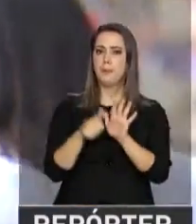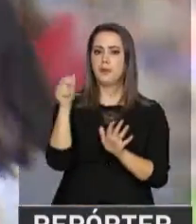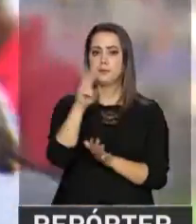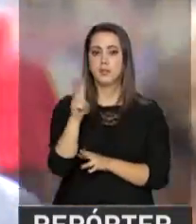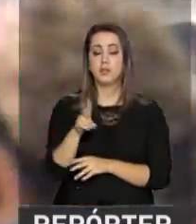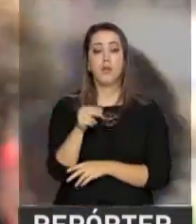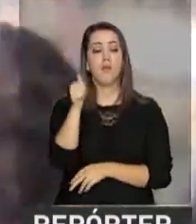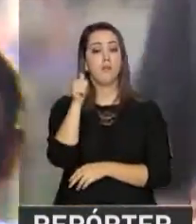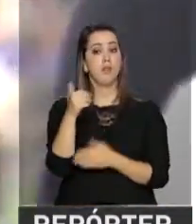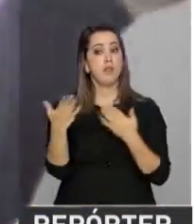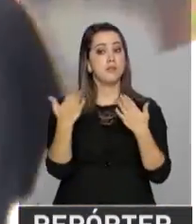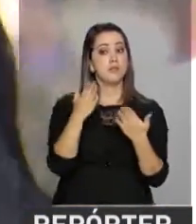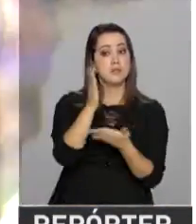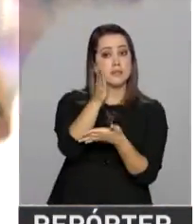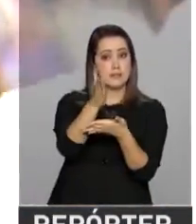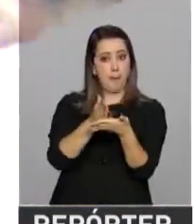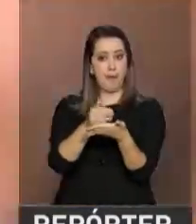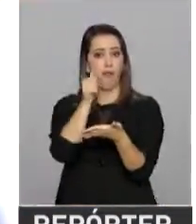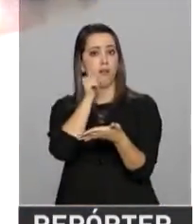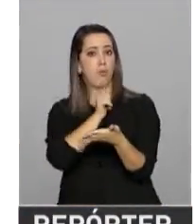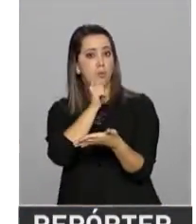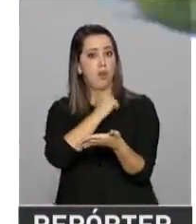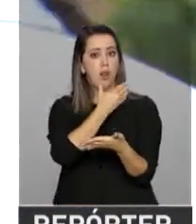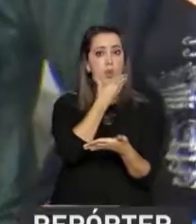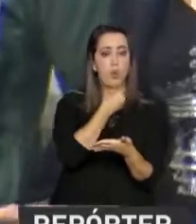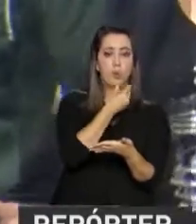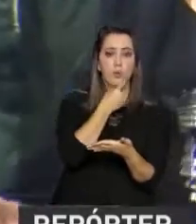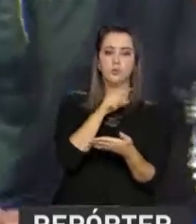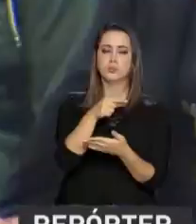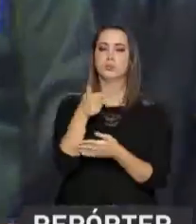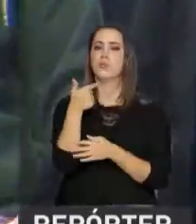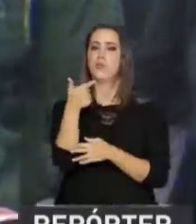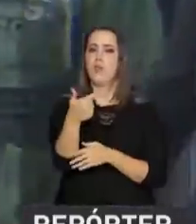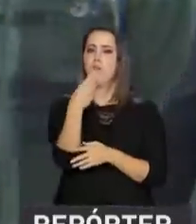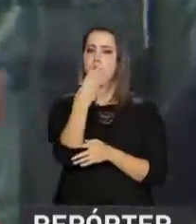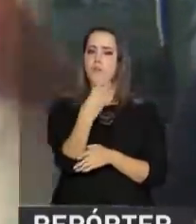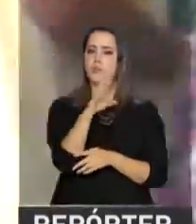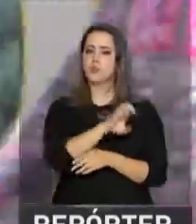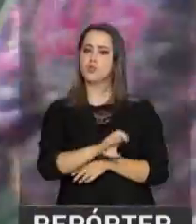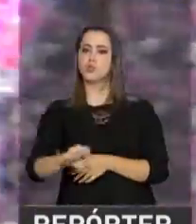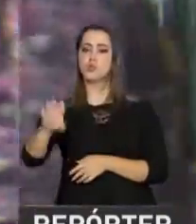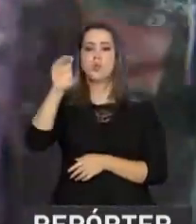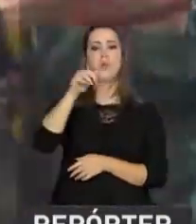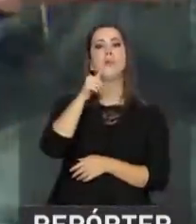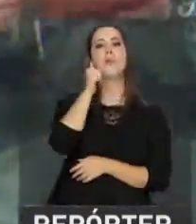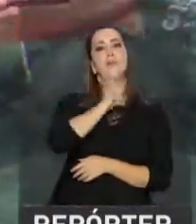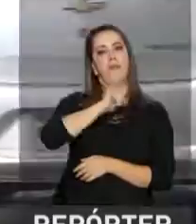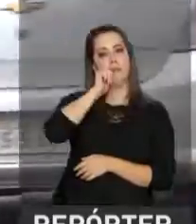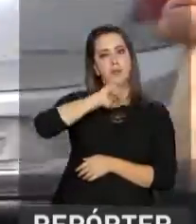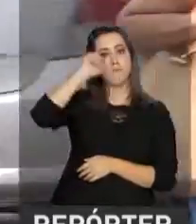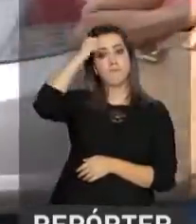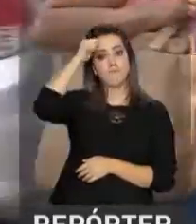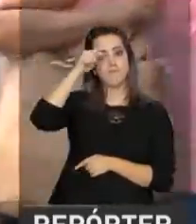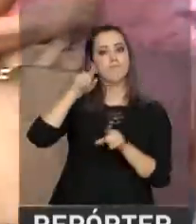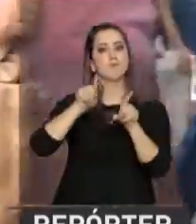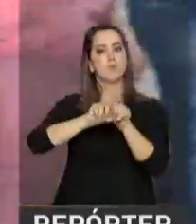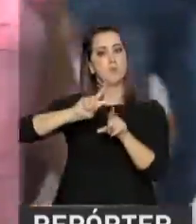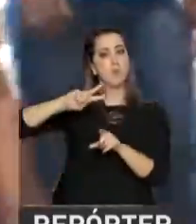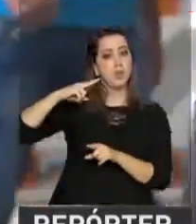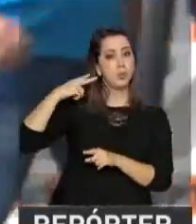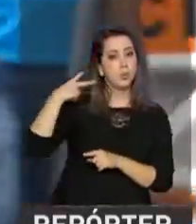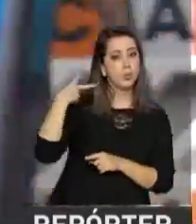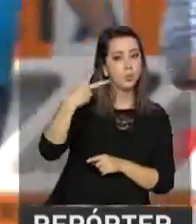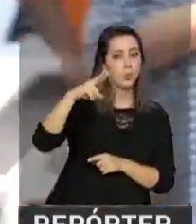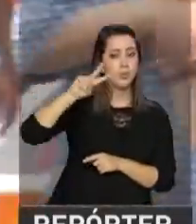gênero que revela que em 24 estados as jovens negras também correm risco duas vezes mais